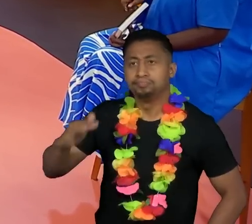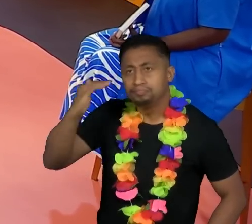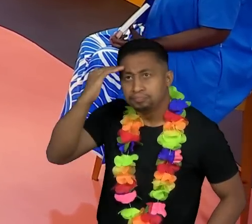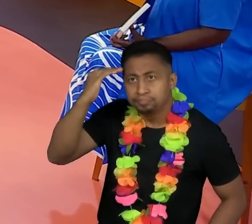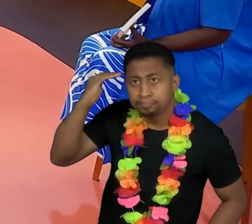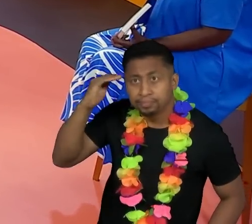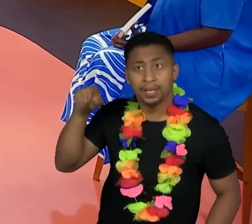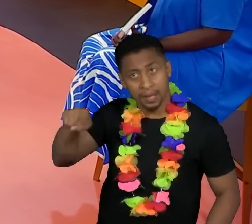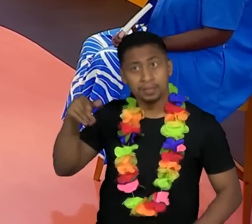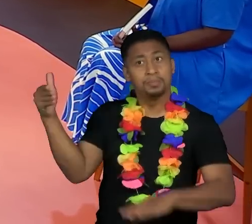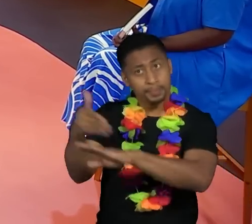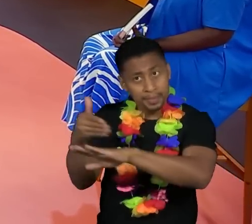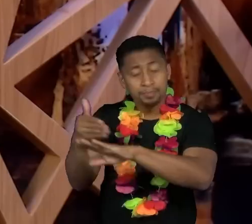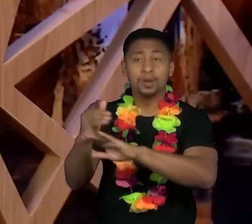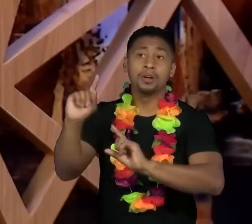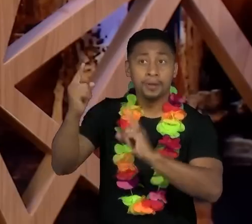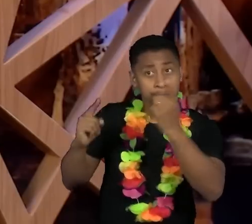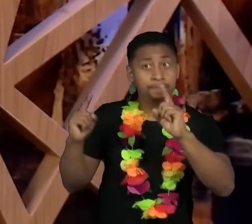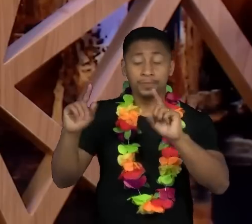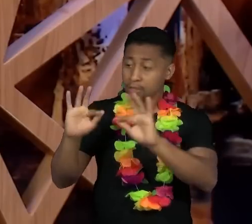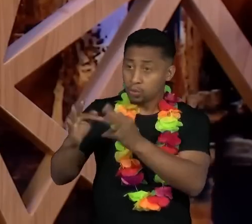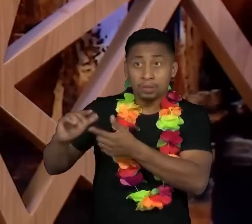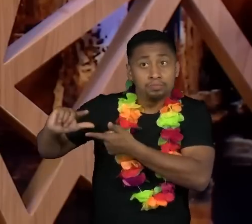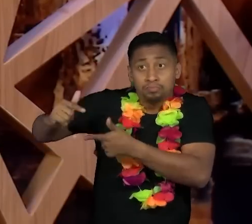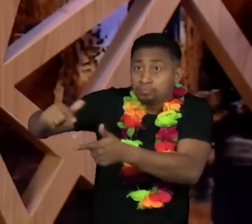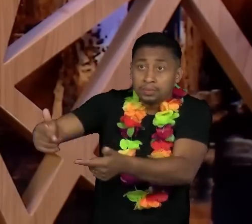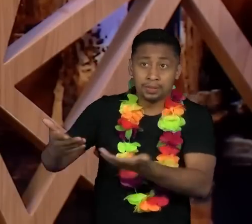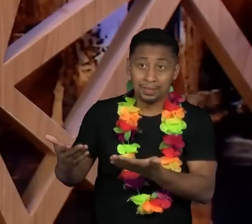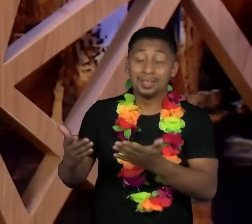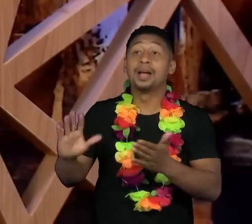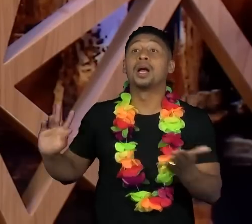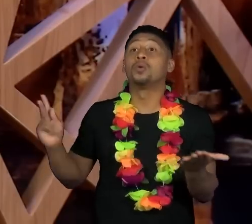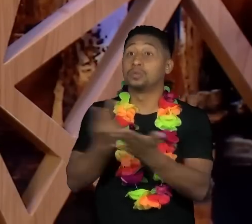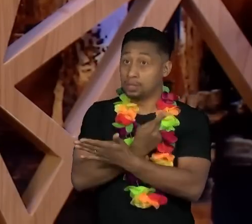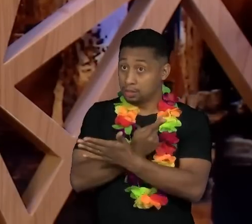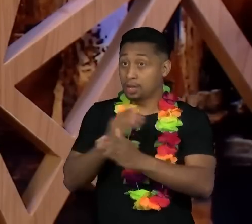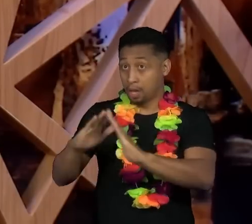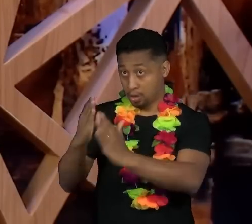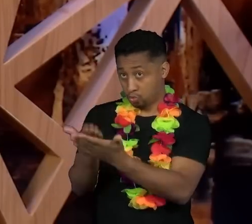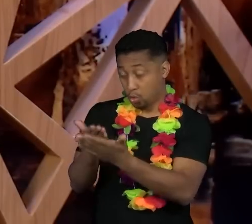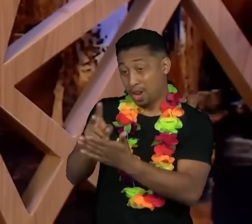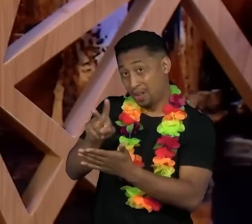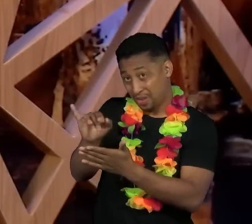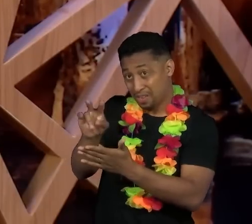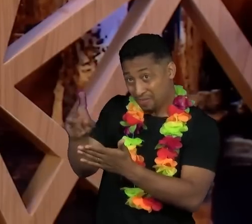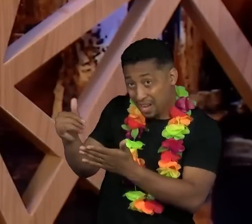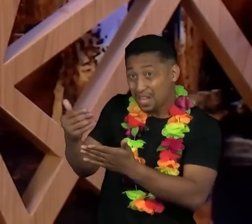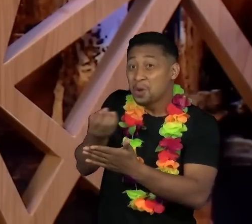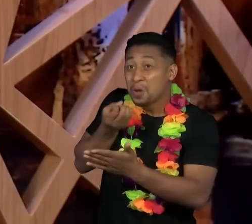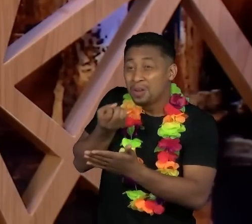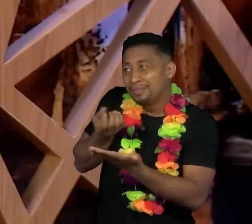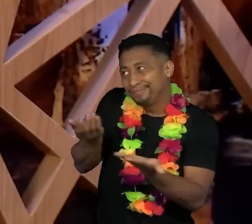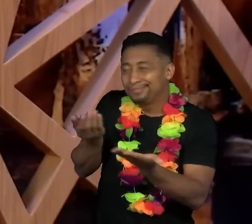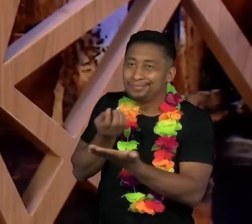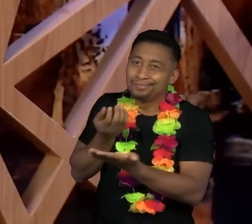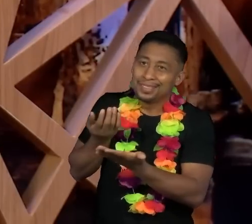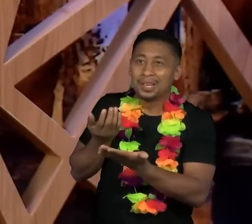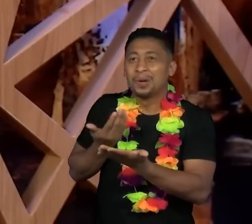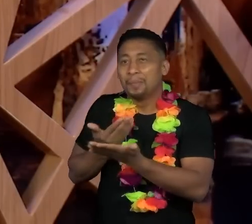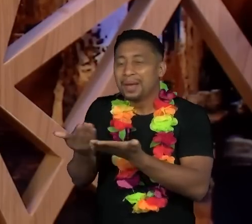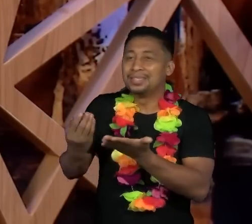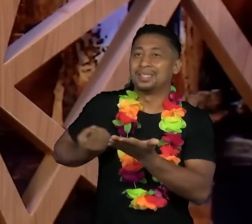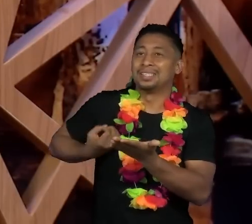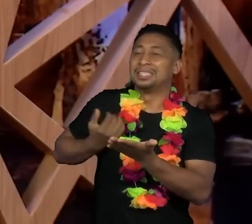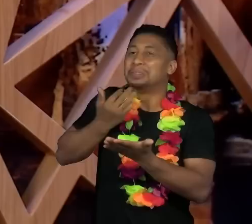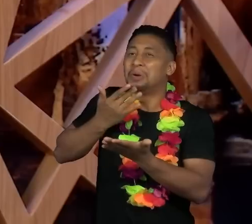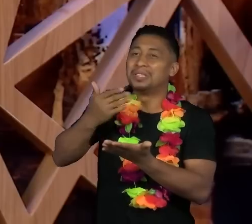tradição. Então, quando a Vai-Vai começa a ter maus resultados, ela está sendo atravessada por essa modernidade, por uma tradição que